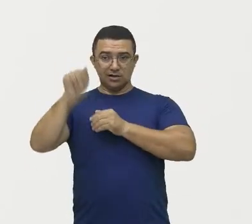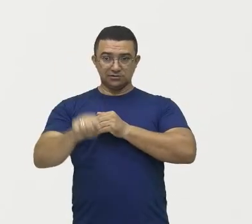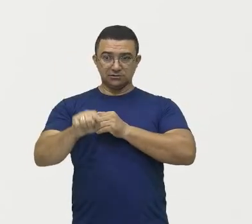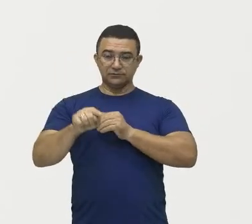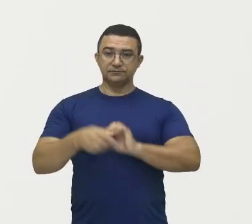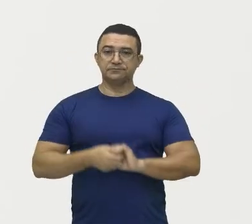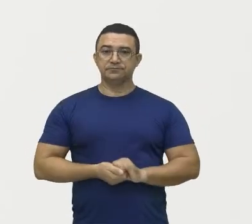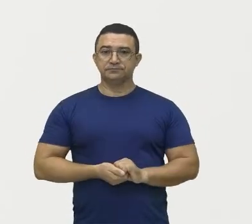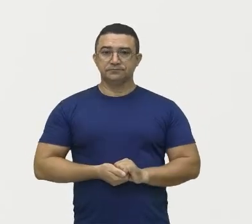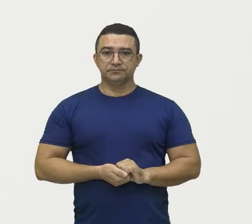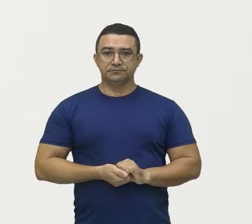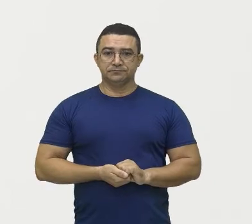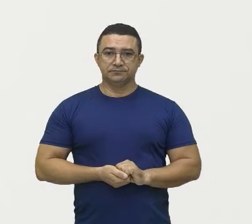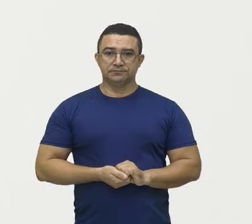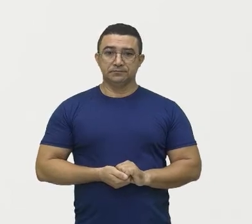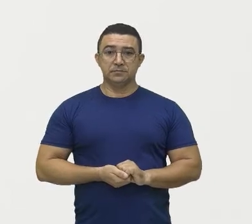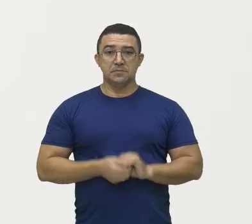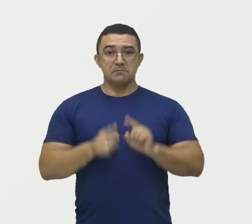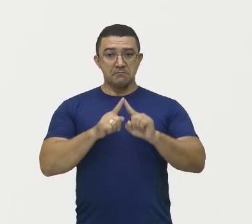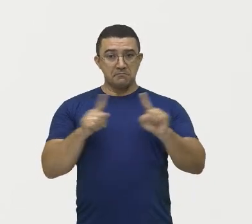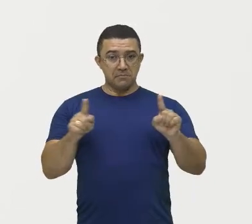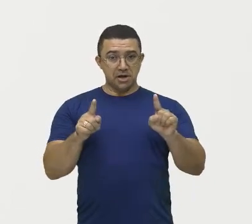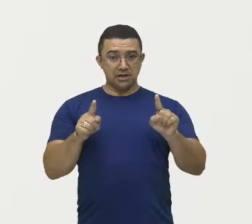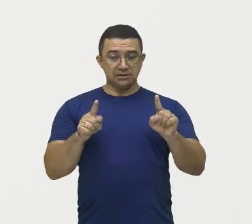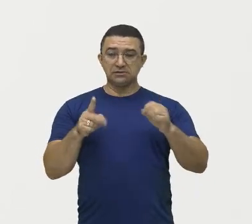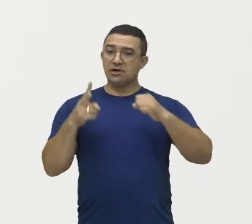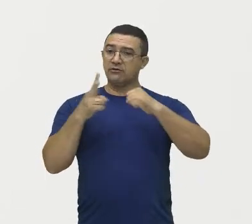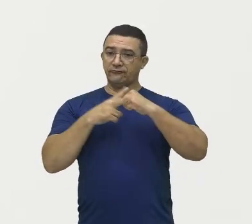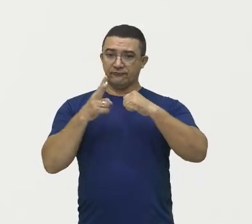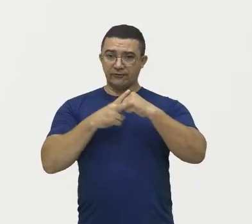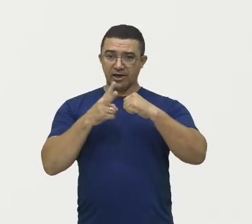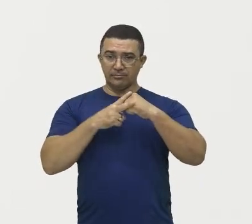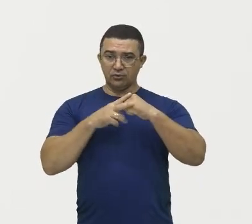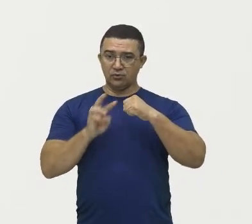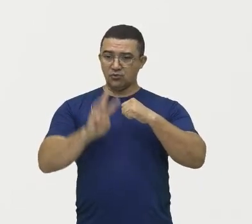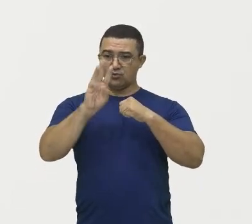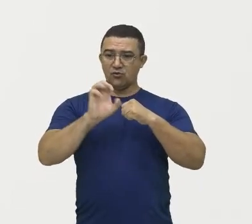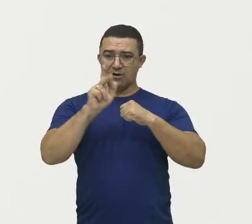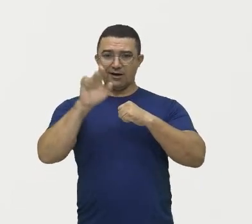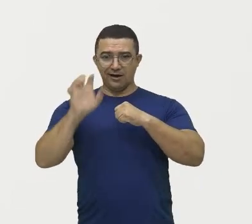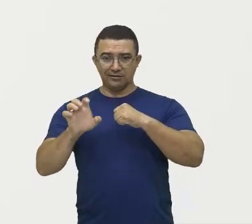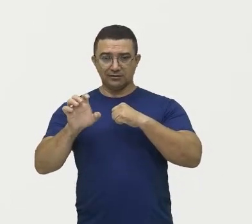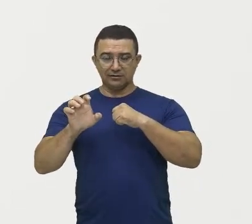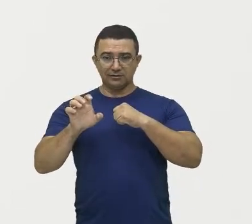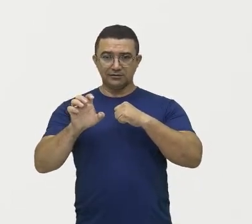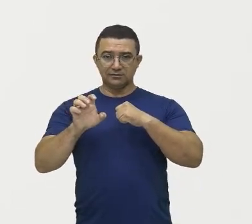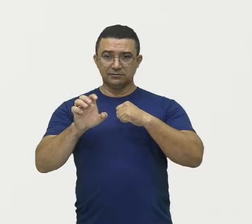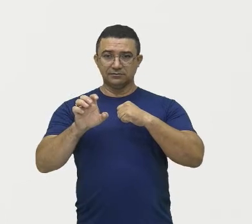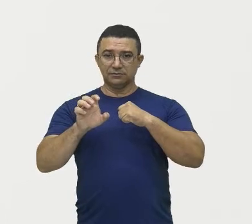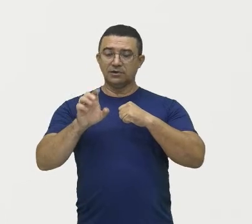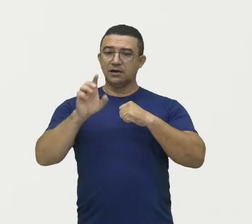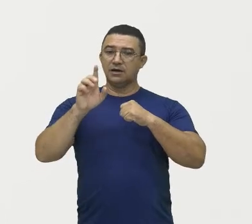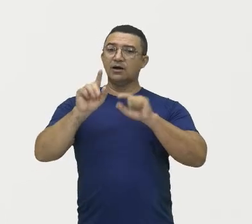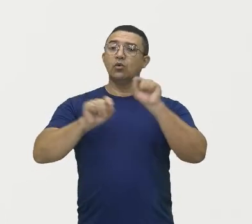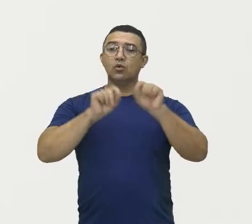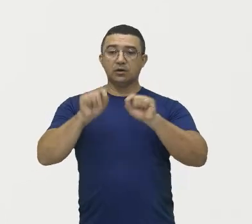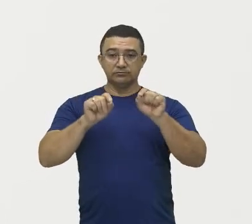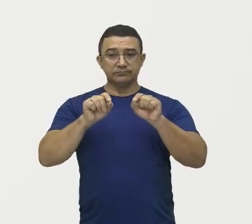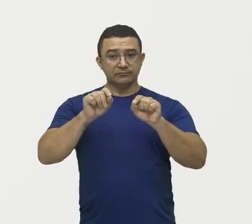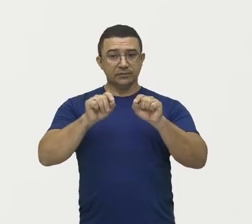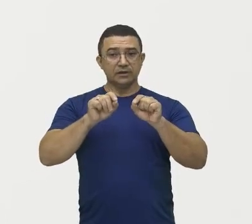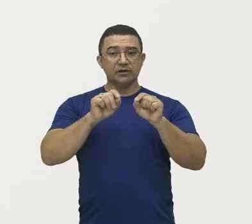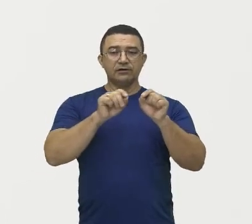uma pergunta. Só que o verbo, gente, ele é um verbo do passado. Lembrando que o verbo to be, ele é um verbo tanto auxiliar